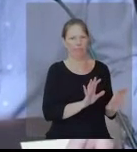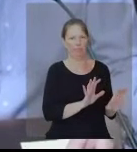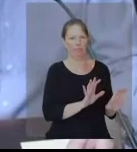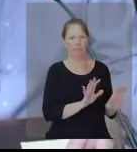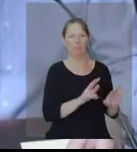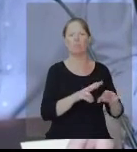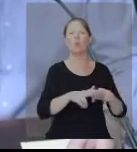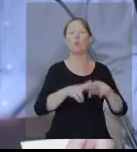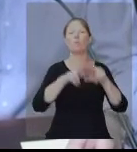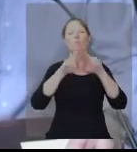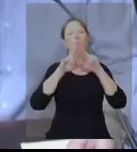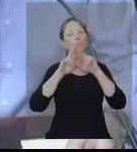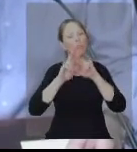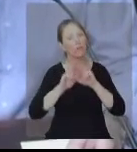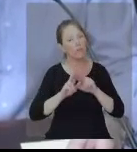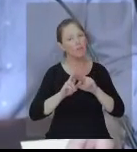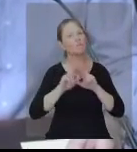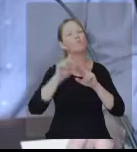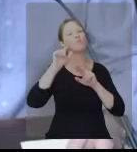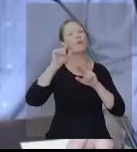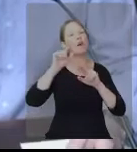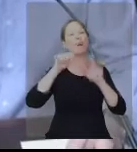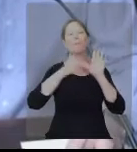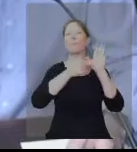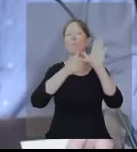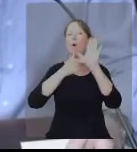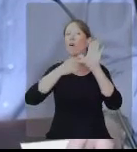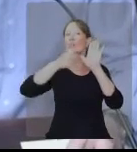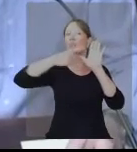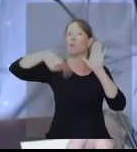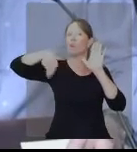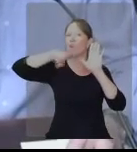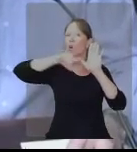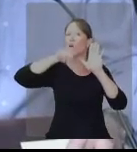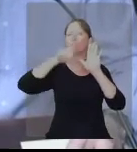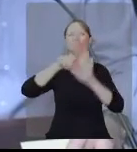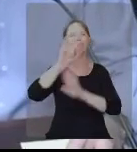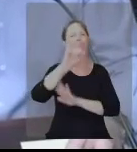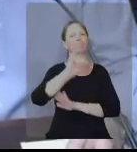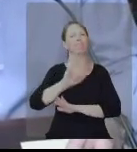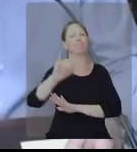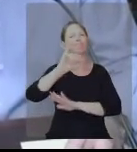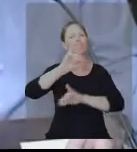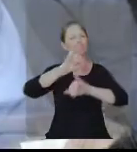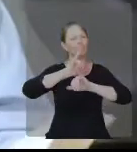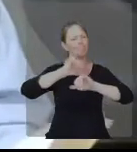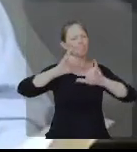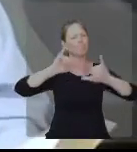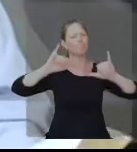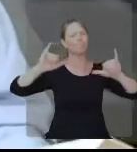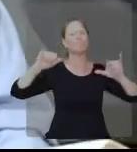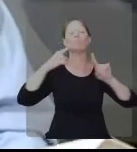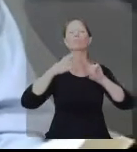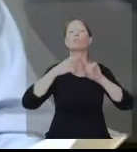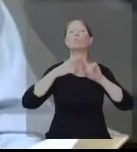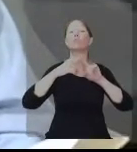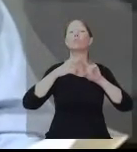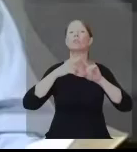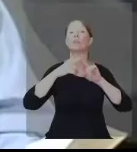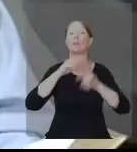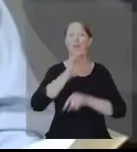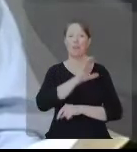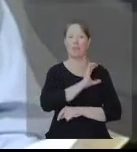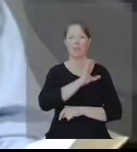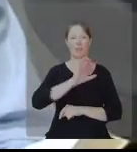E isso mostra, quer dizer, no fundo, isso é uma grande mensagem para todos nós. Porque essa mensagem